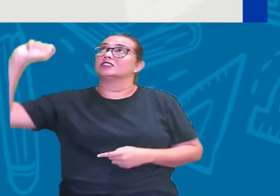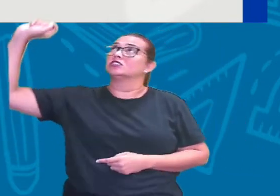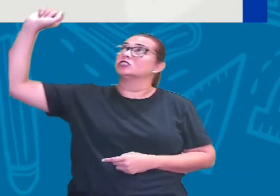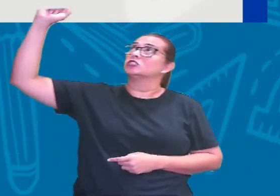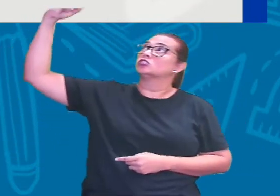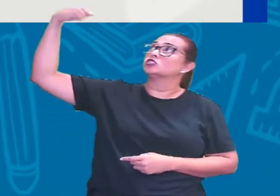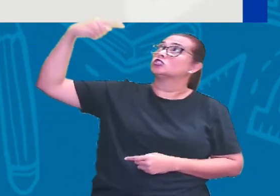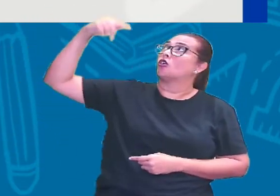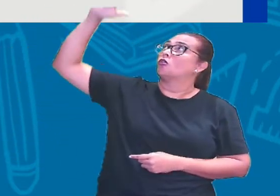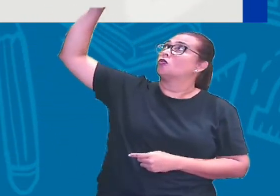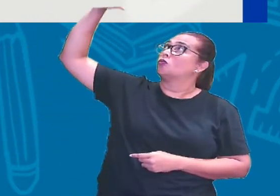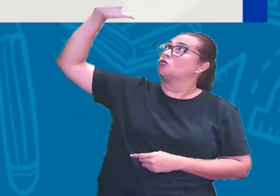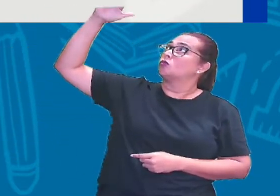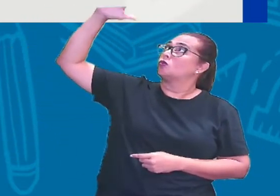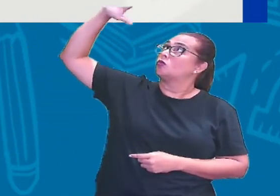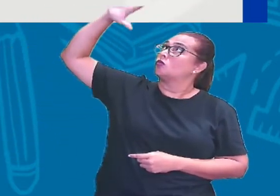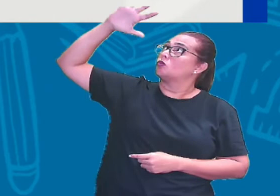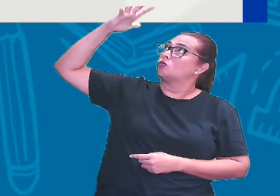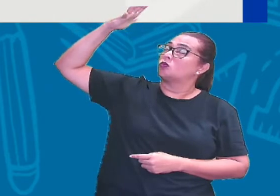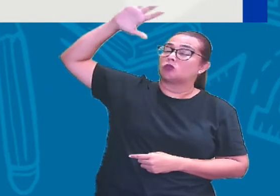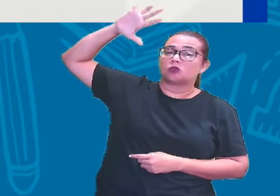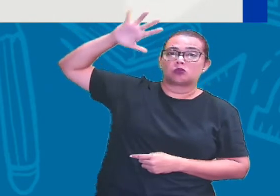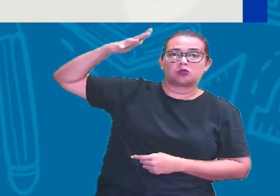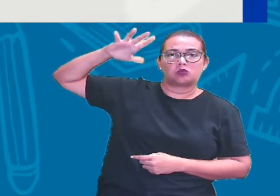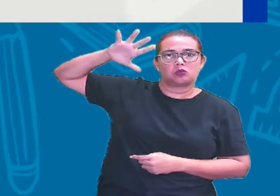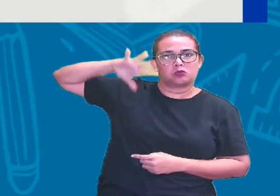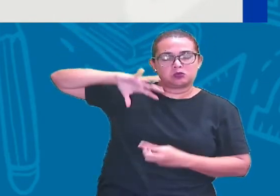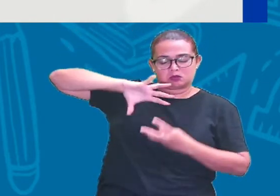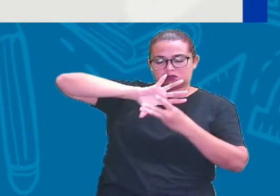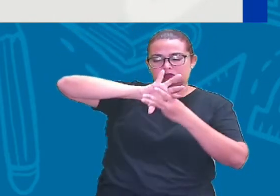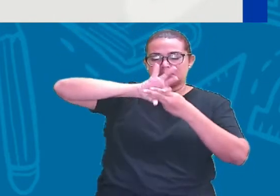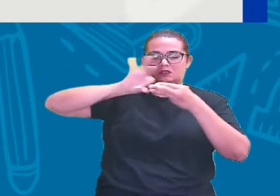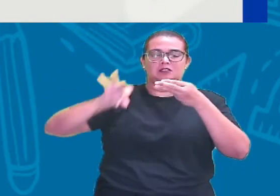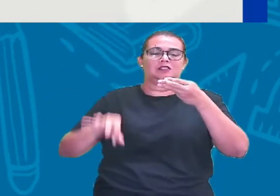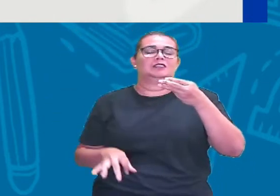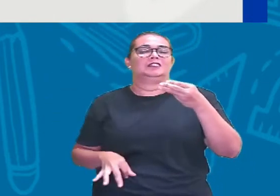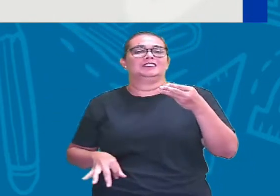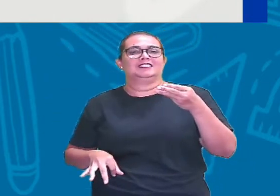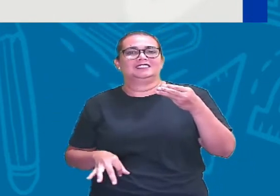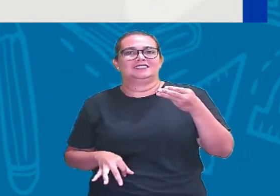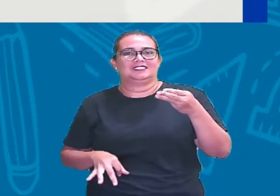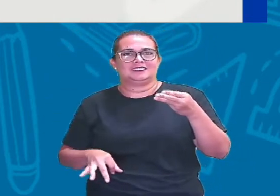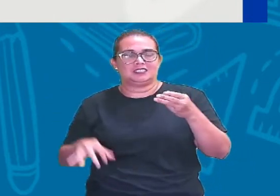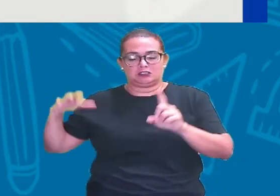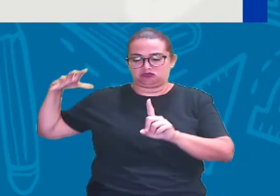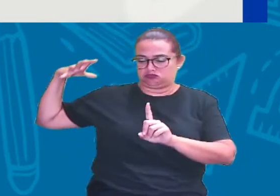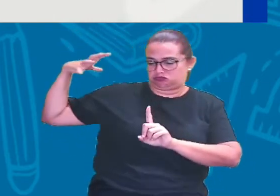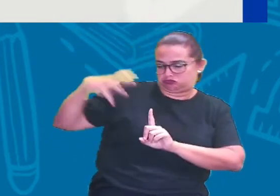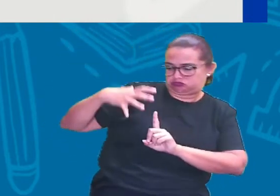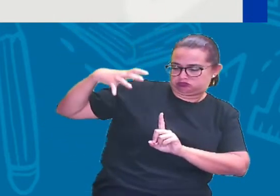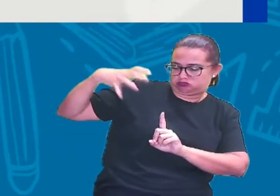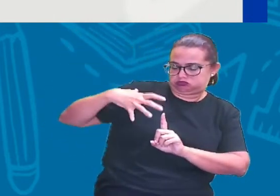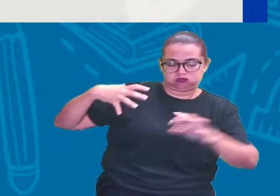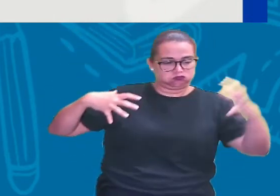sol, por irradiação. Então nesse momento aí, os três, ele está ao mesmo tempo aí recebendo o calor, os